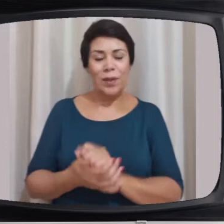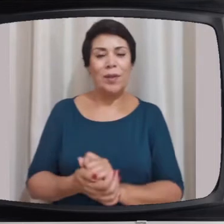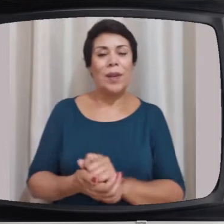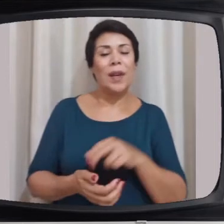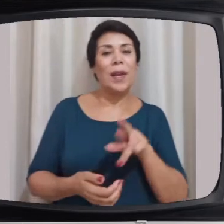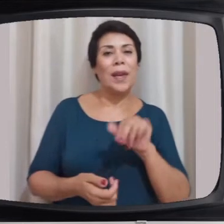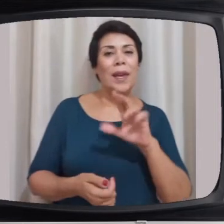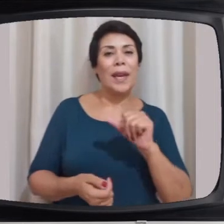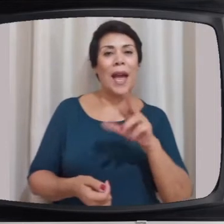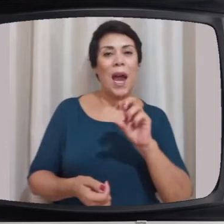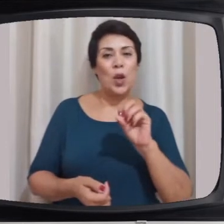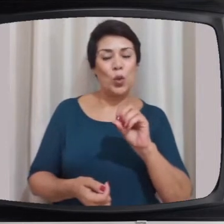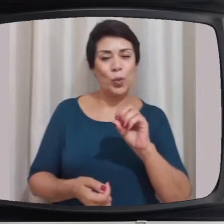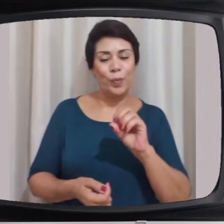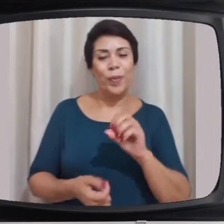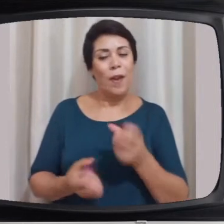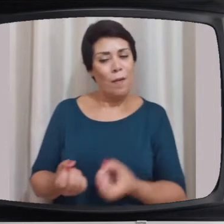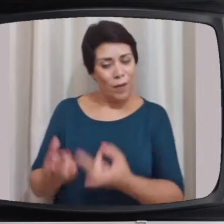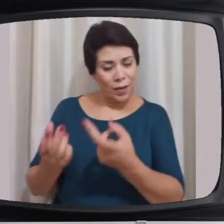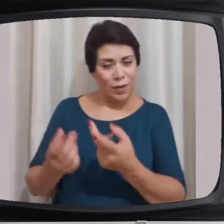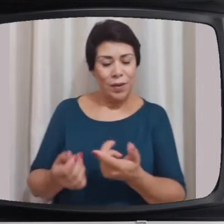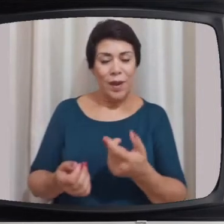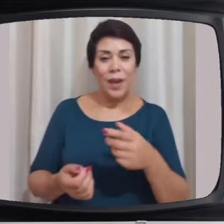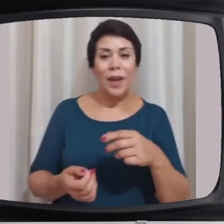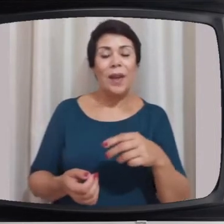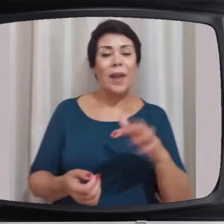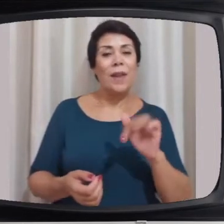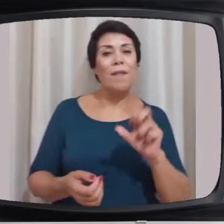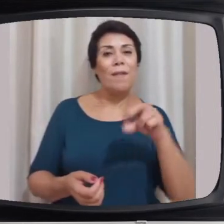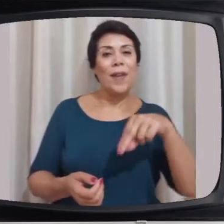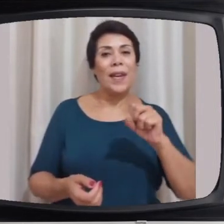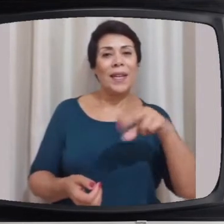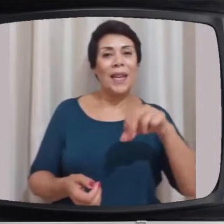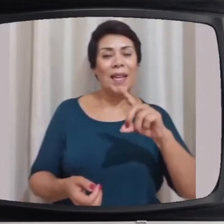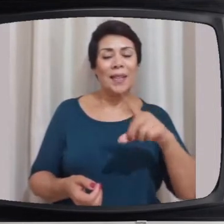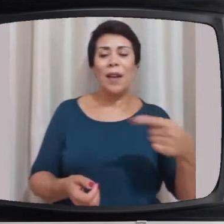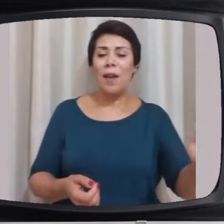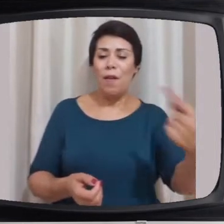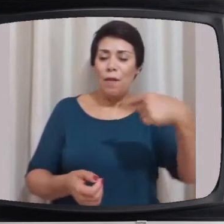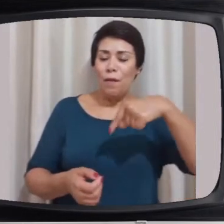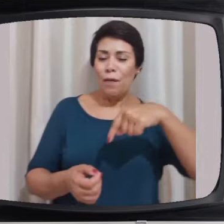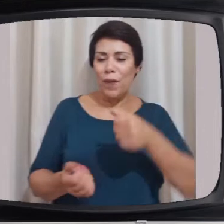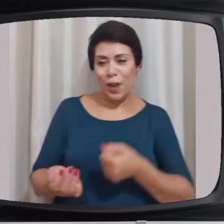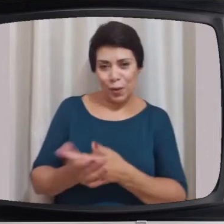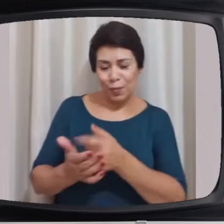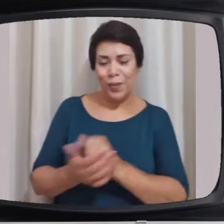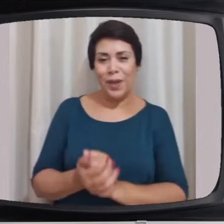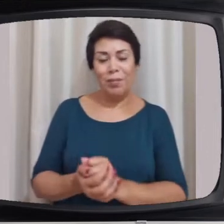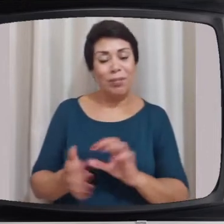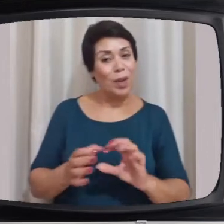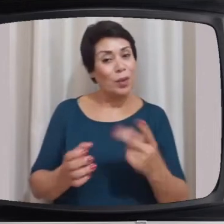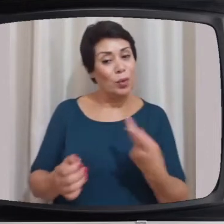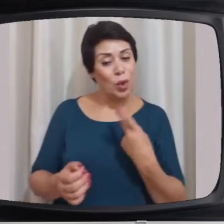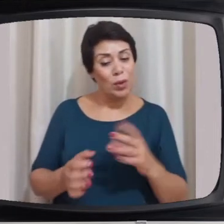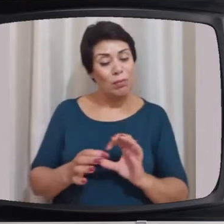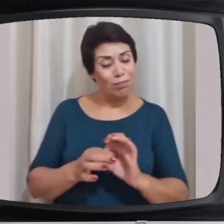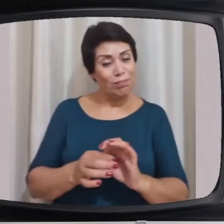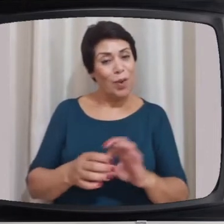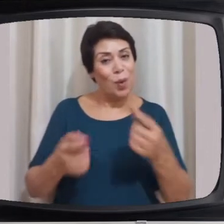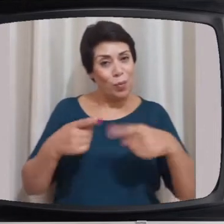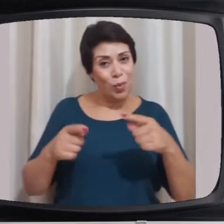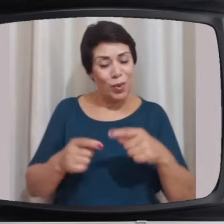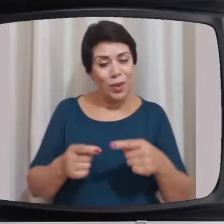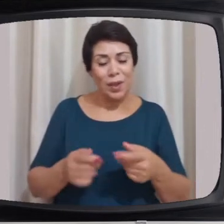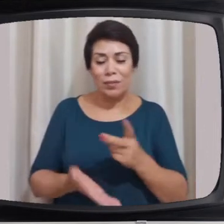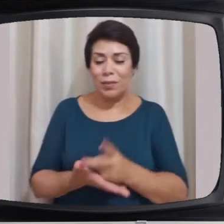Ricardo era vendedor e a Fernanda era cliente. E dessa união comercial surgiu uma união musical que dura até